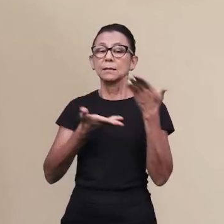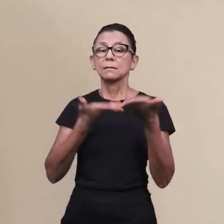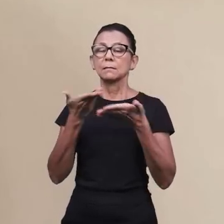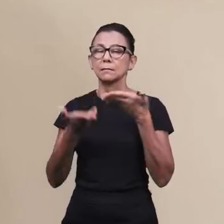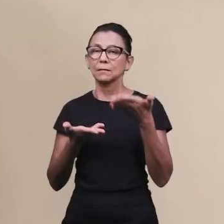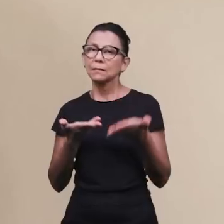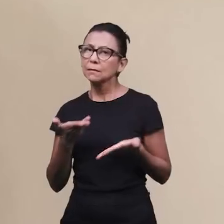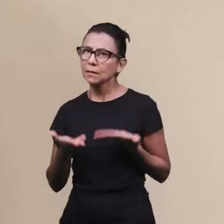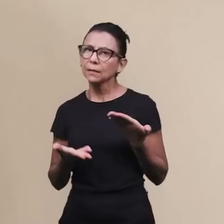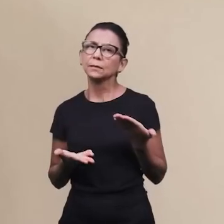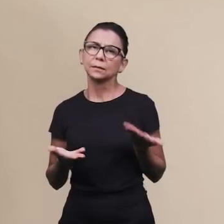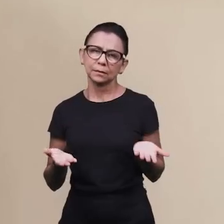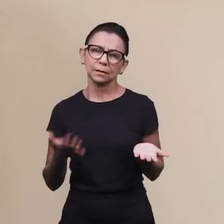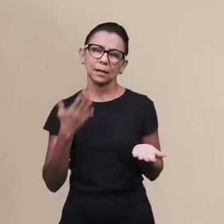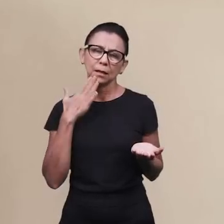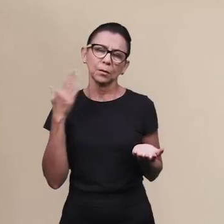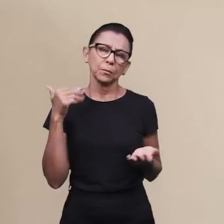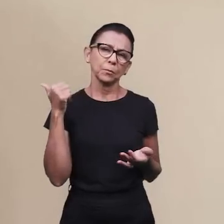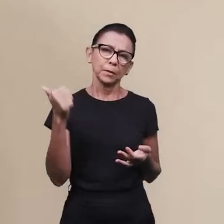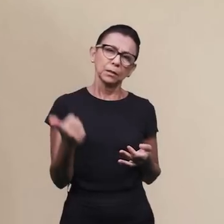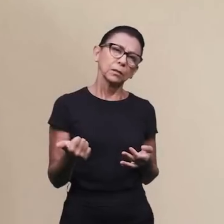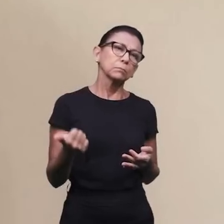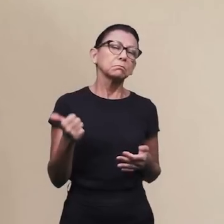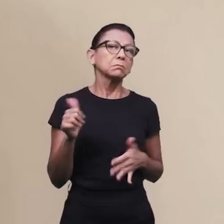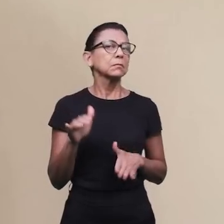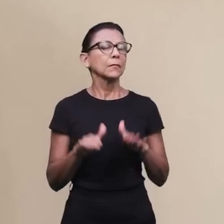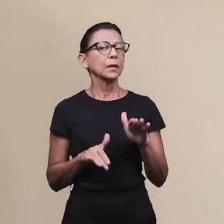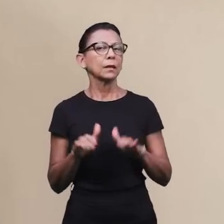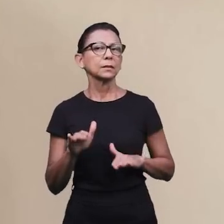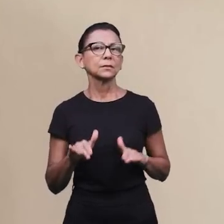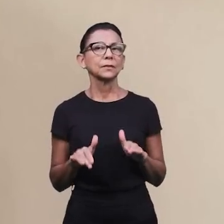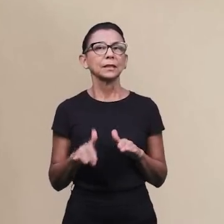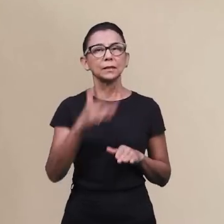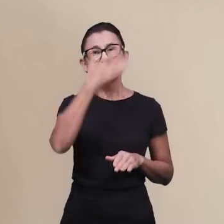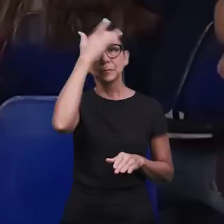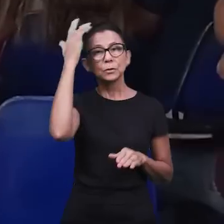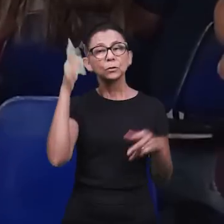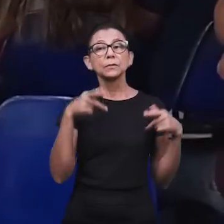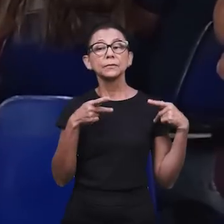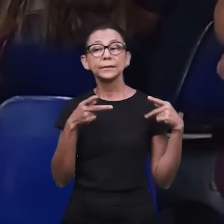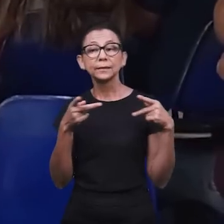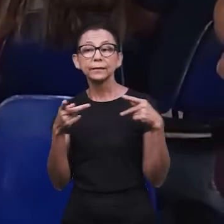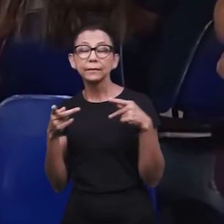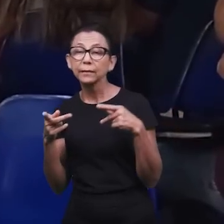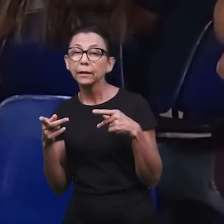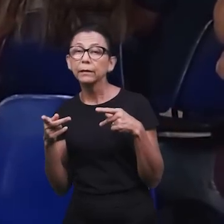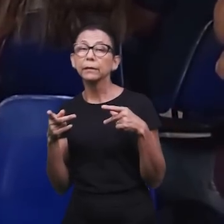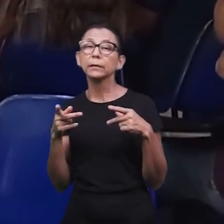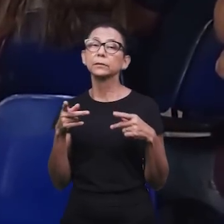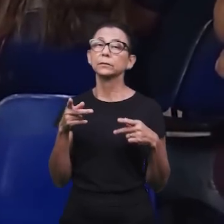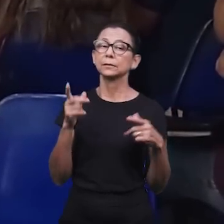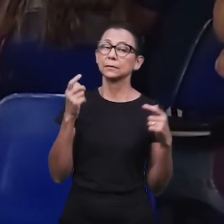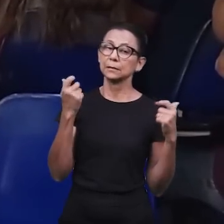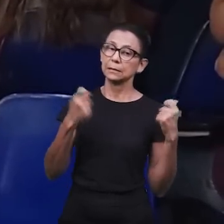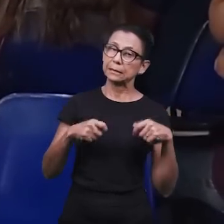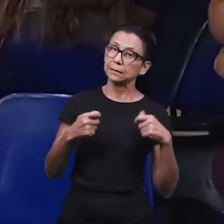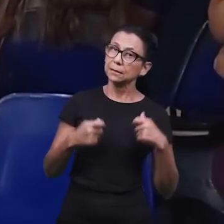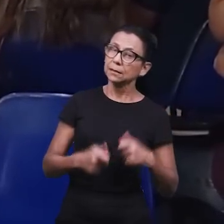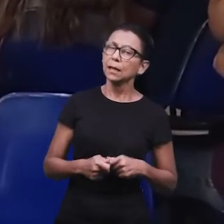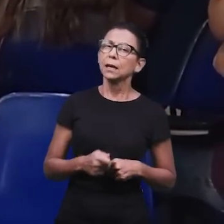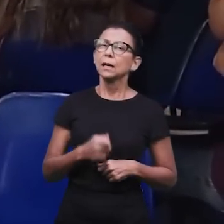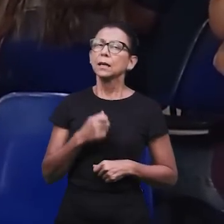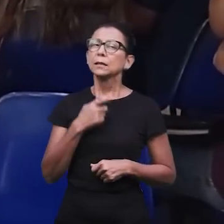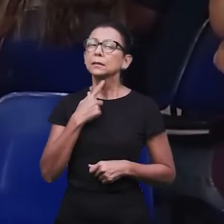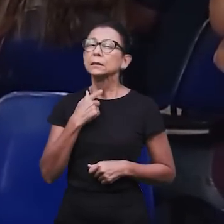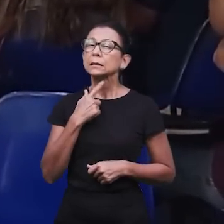dar assistência mesmo, né? Porque às vezes vem vidas novas, necessitadas, com sede da